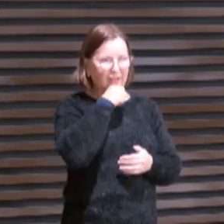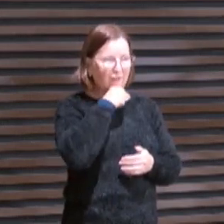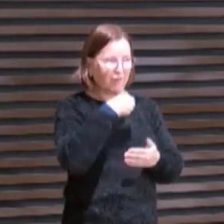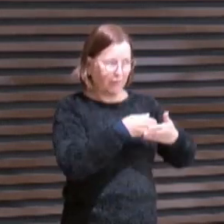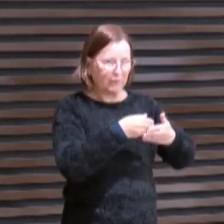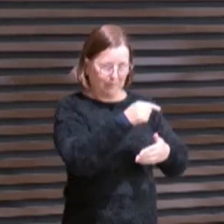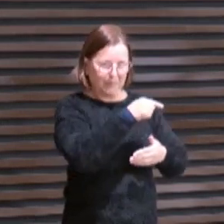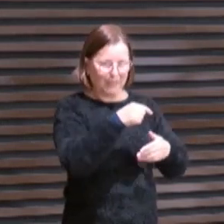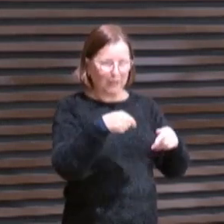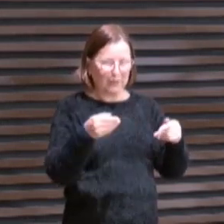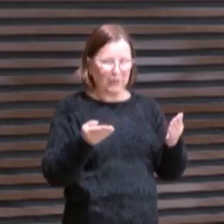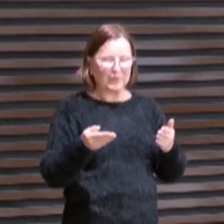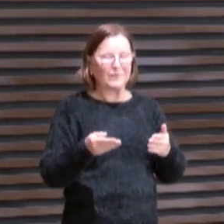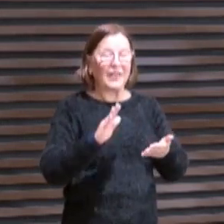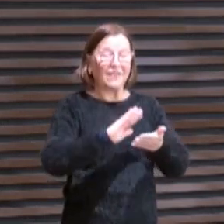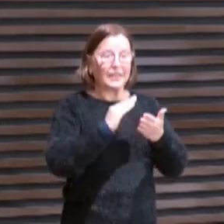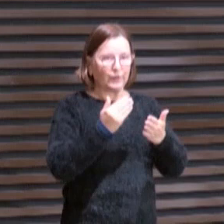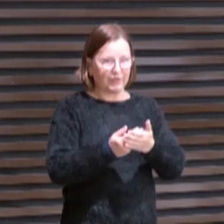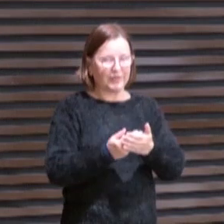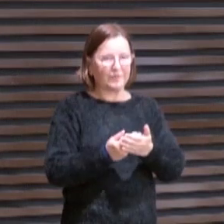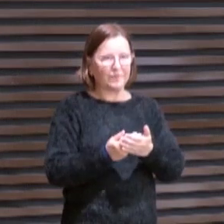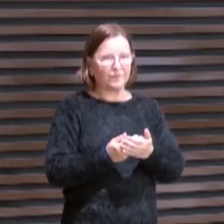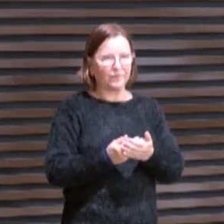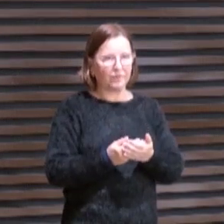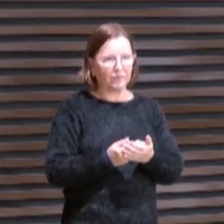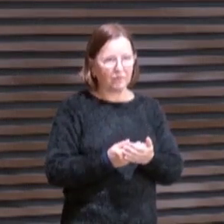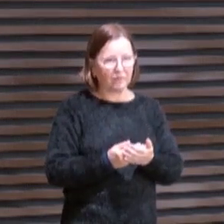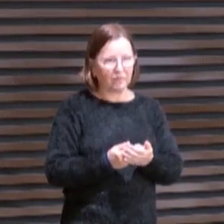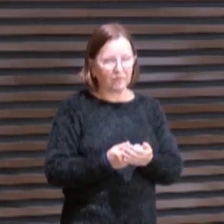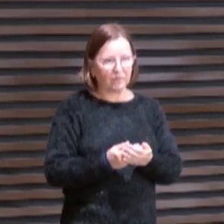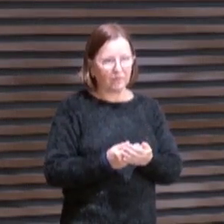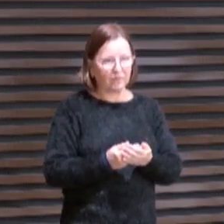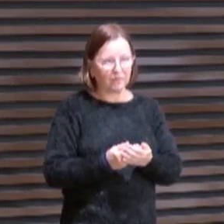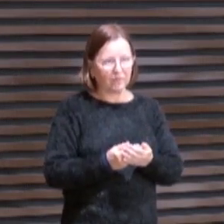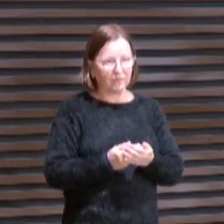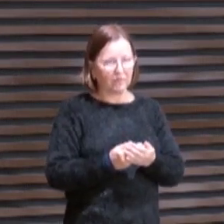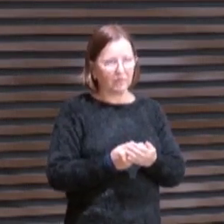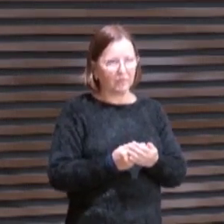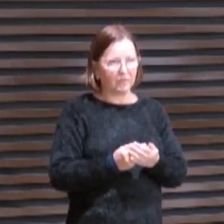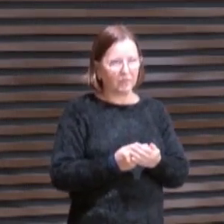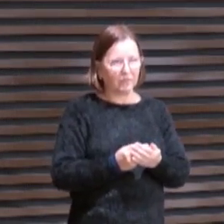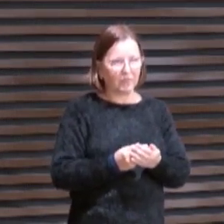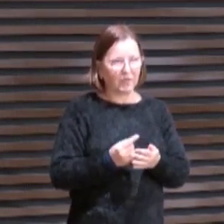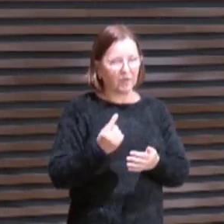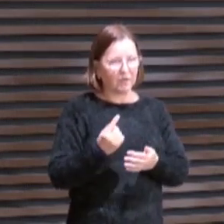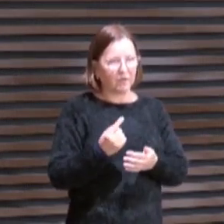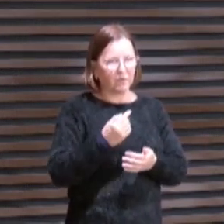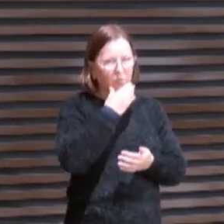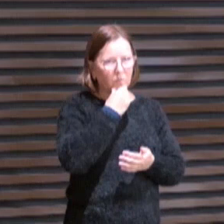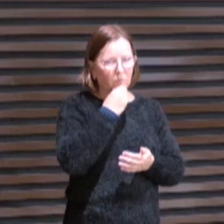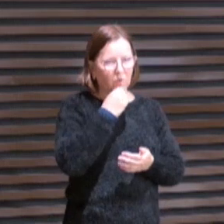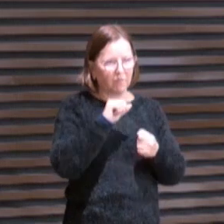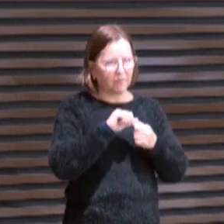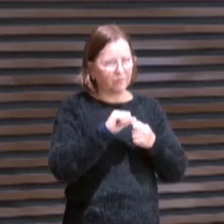e o Hugo Baravalli, pastor Hugo Baravalli, estava participando.